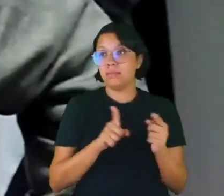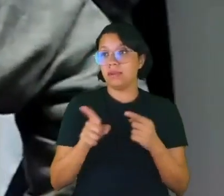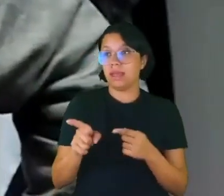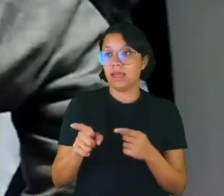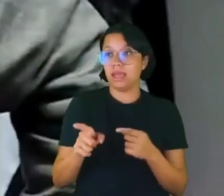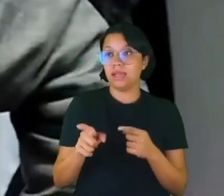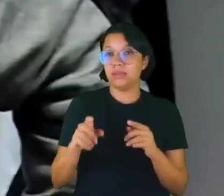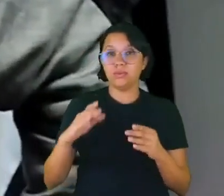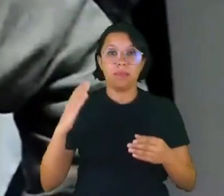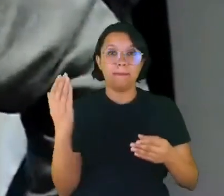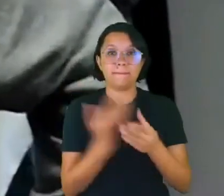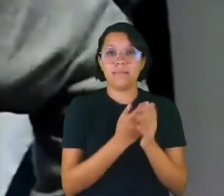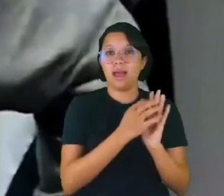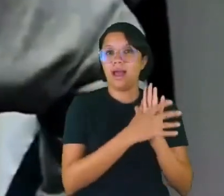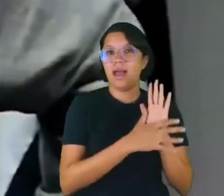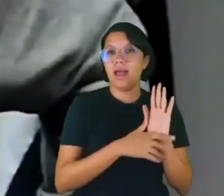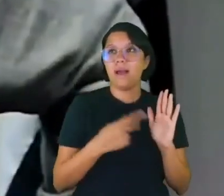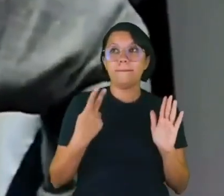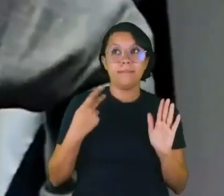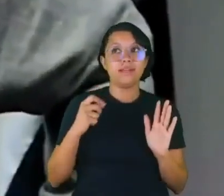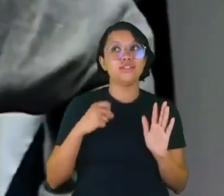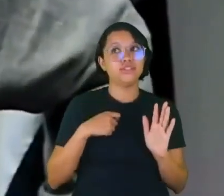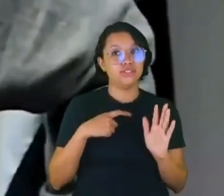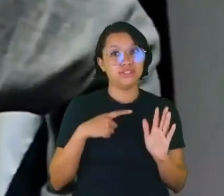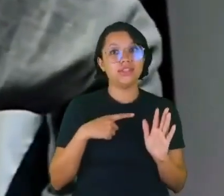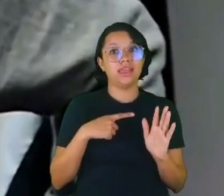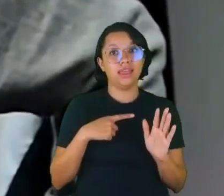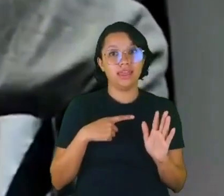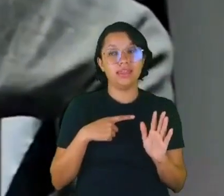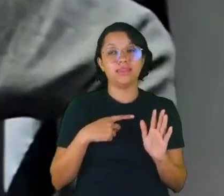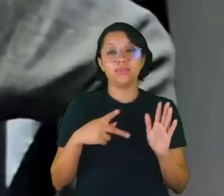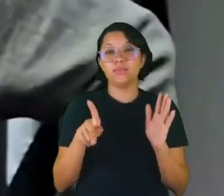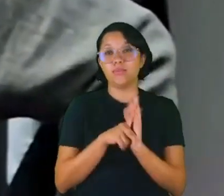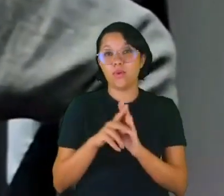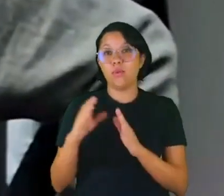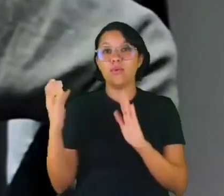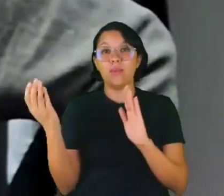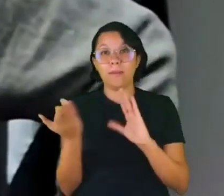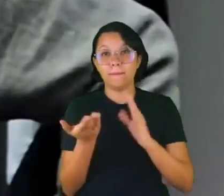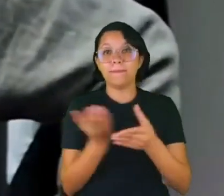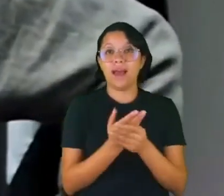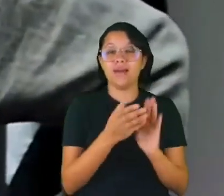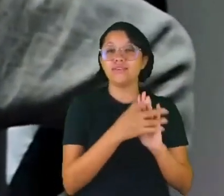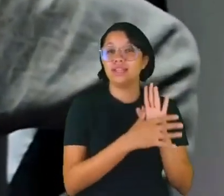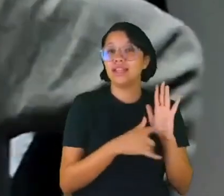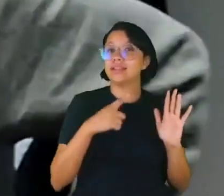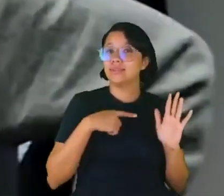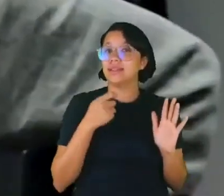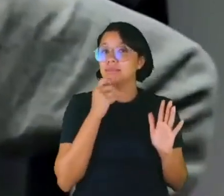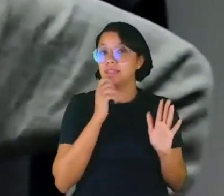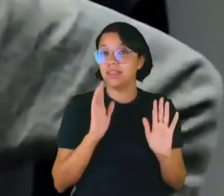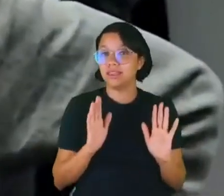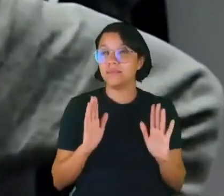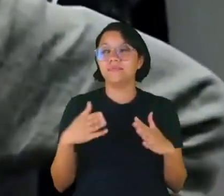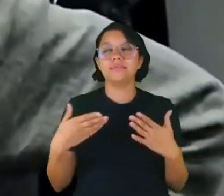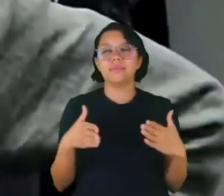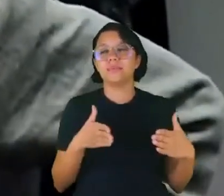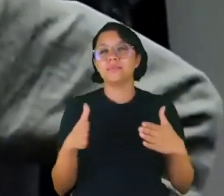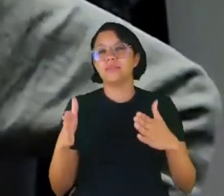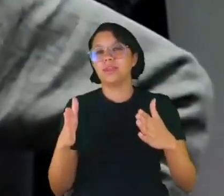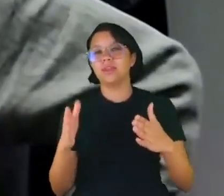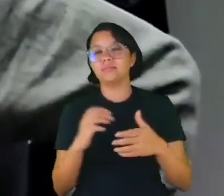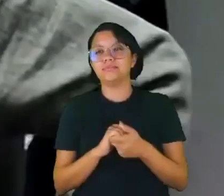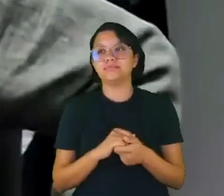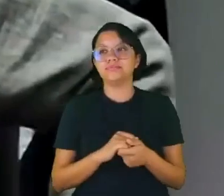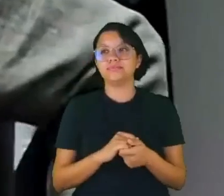de declaração. Nós temos embaixo de declaração, 12 embaixo de declaração. E foi por aí que eu, conversando